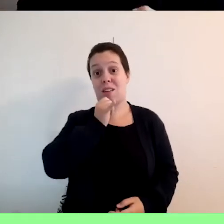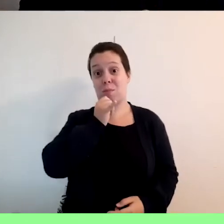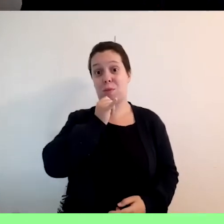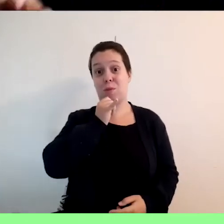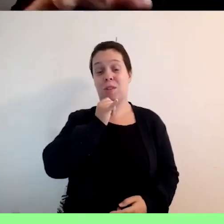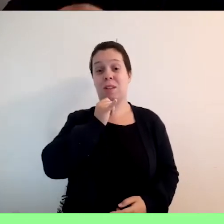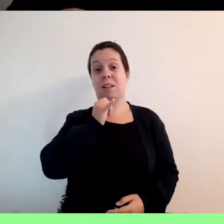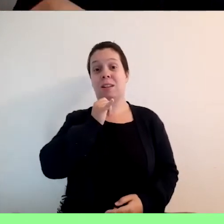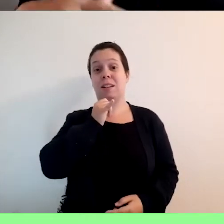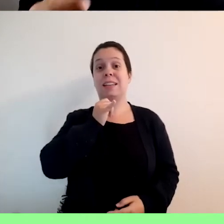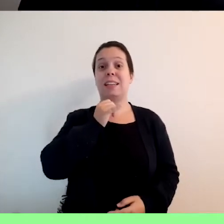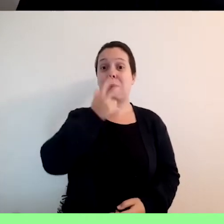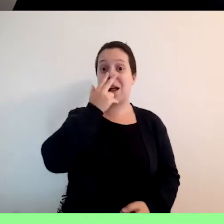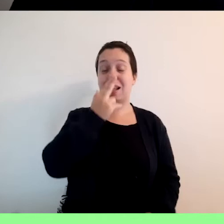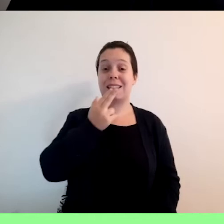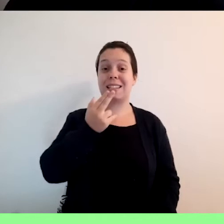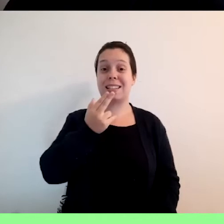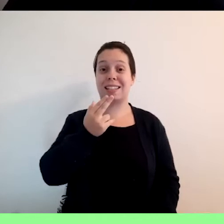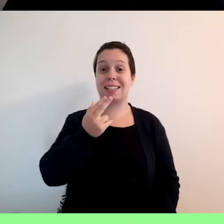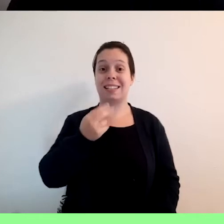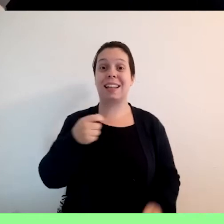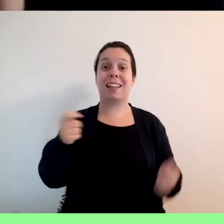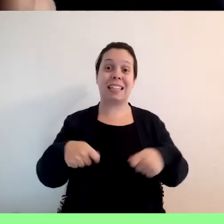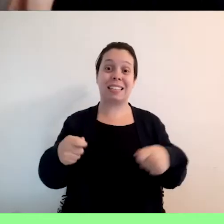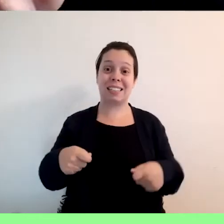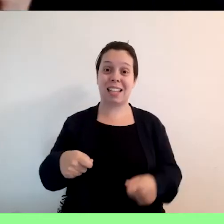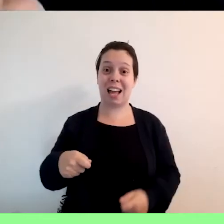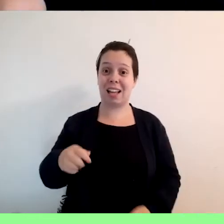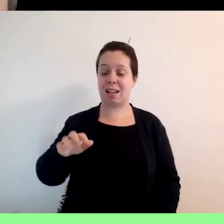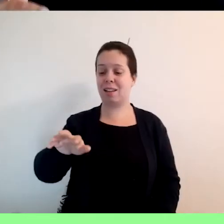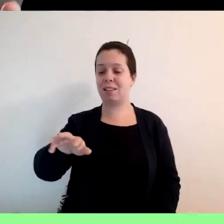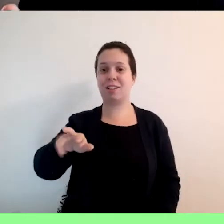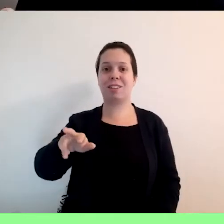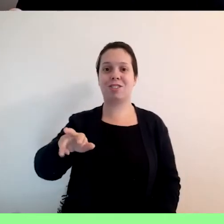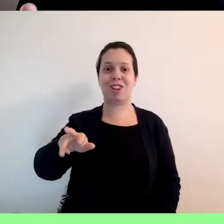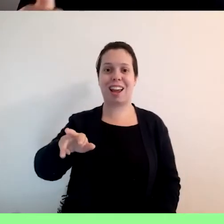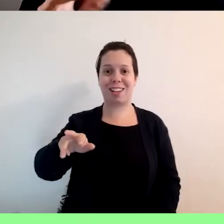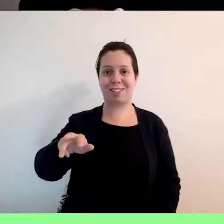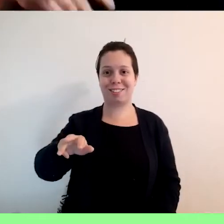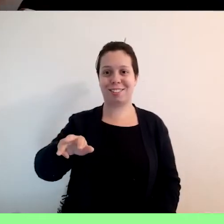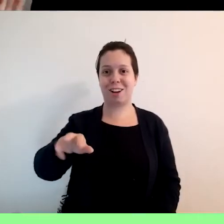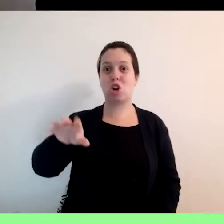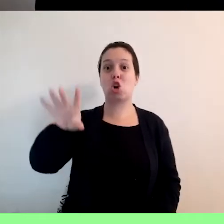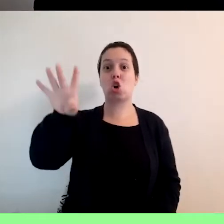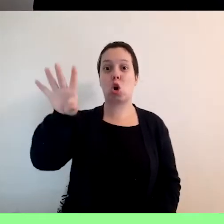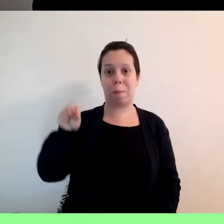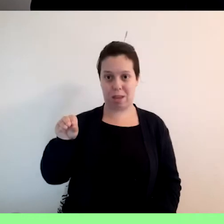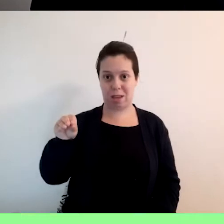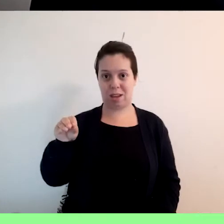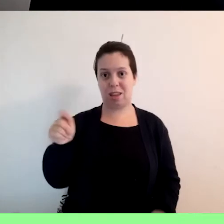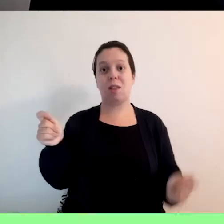de comandos que daria para fazer, por exemplo, clicando no botão direito do mouse, tem lá a opção copiar. Então, ele dá um